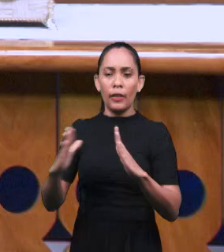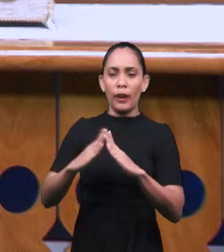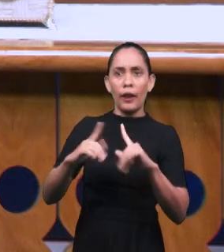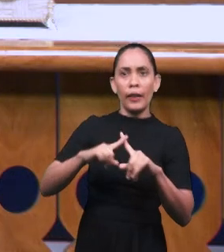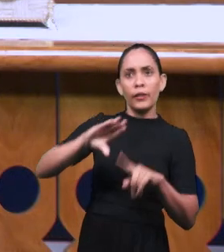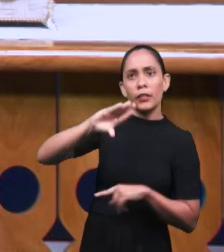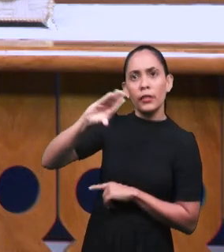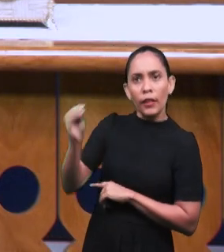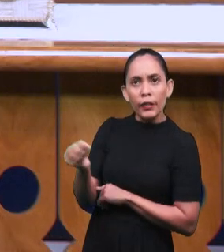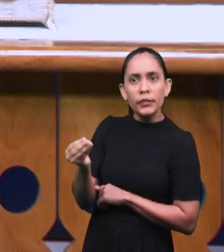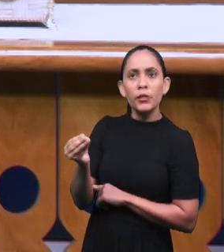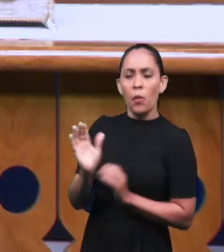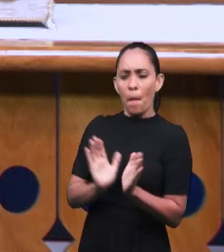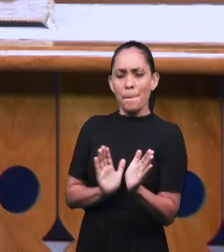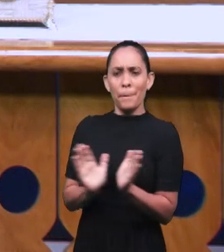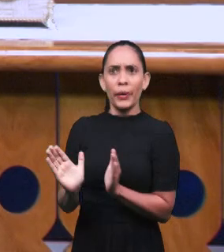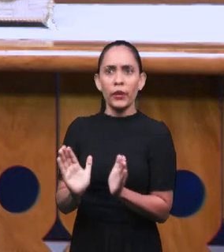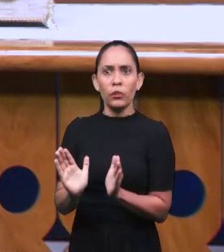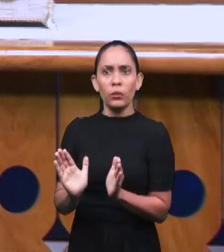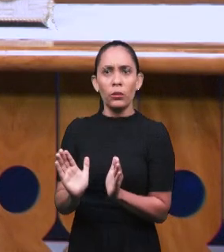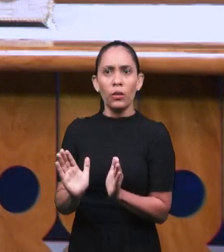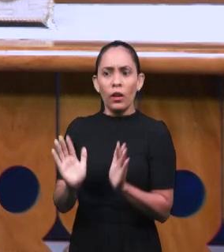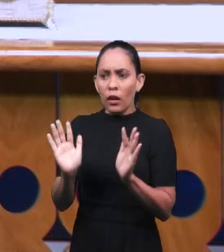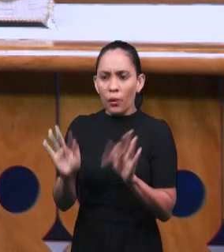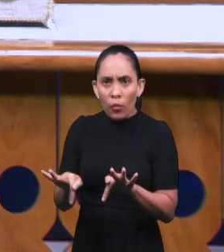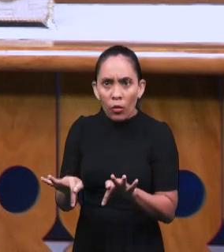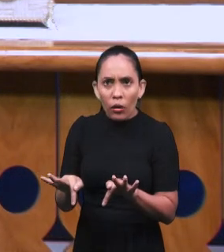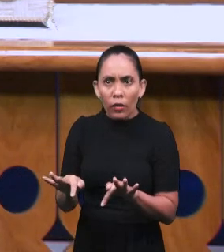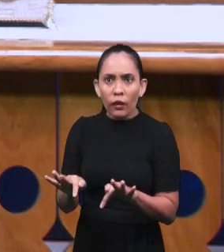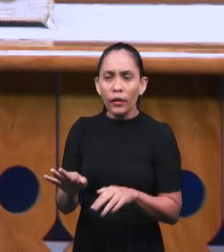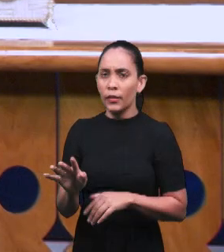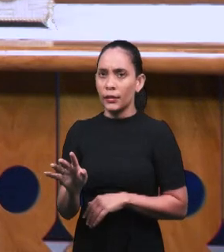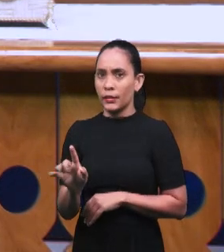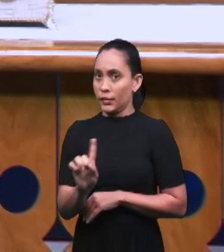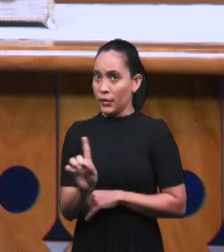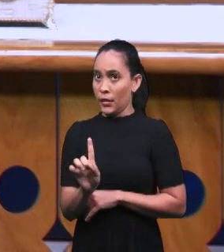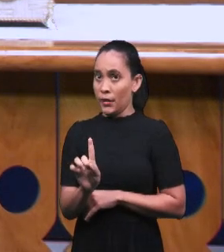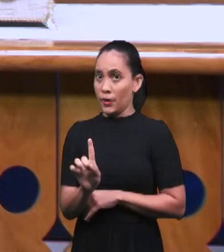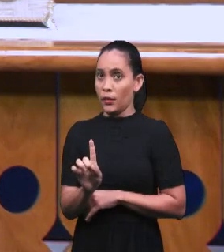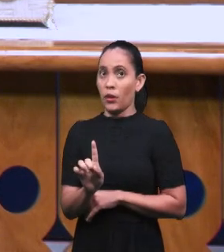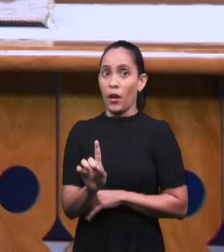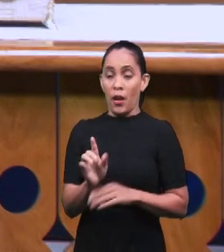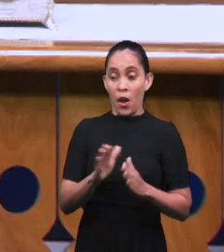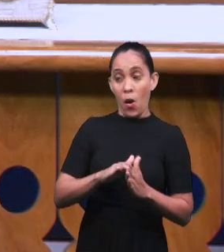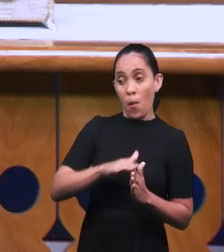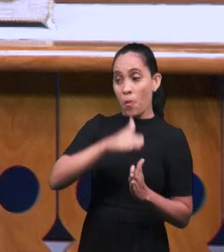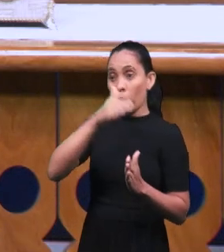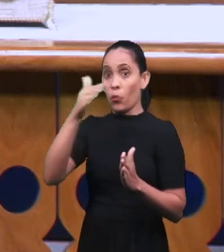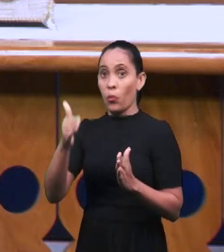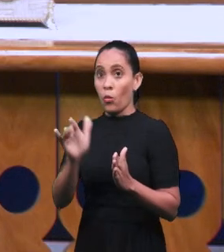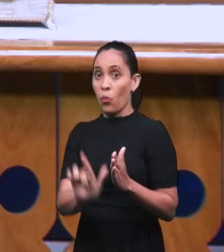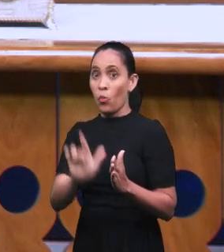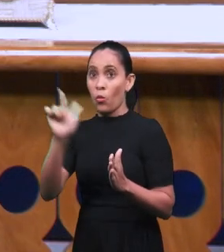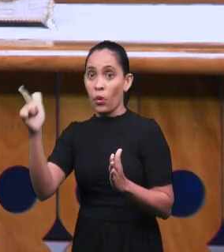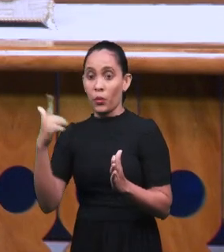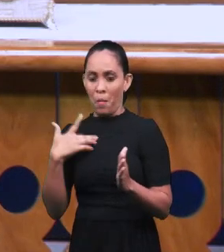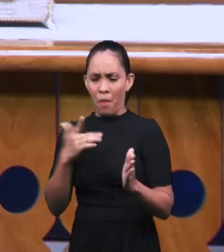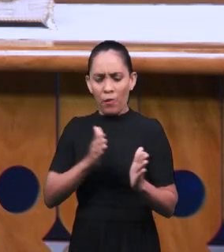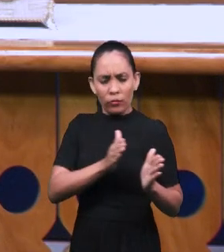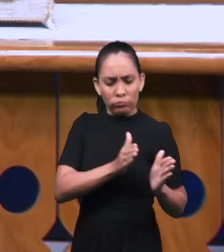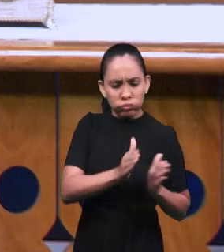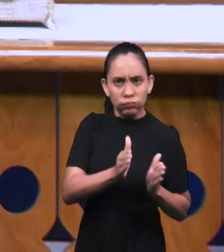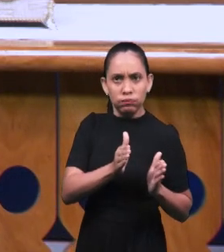último período da igreja. Acabou o penúltimo? Não. É a passagem do penúltimo para o último. É uma